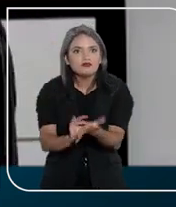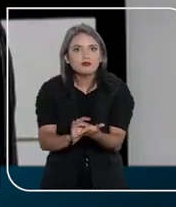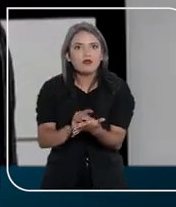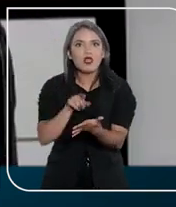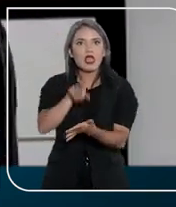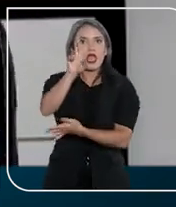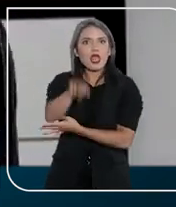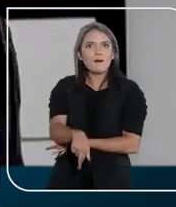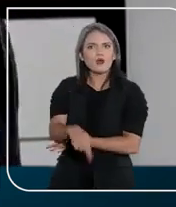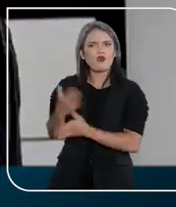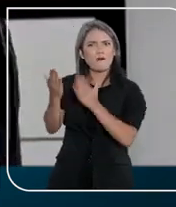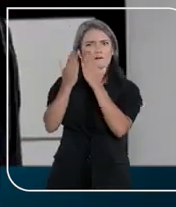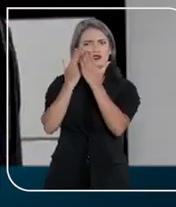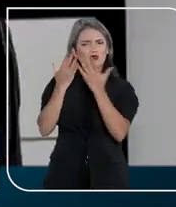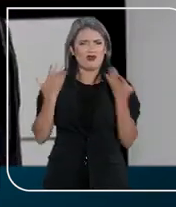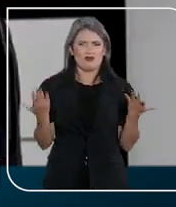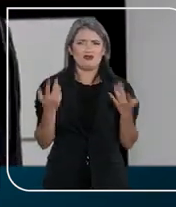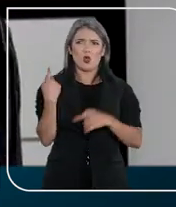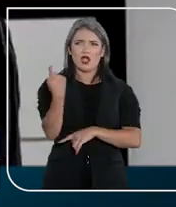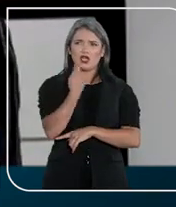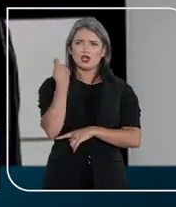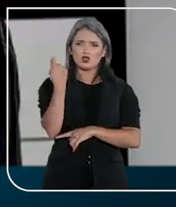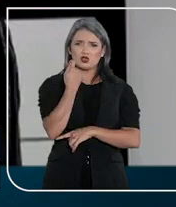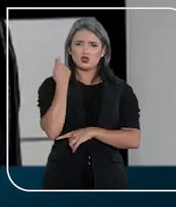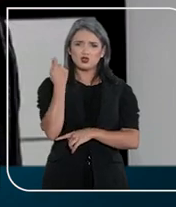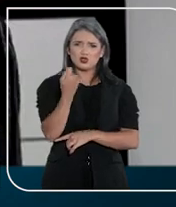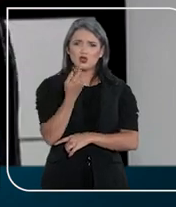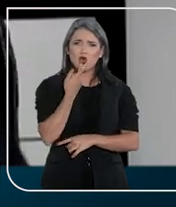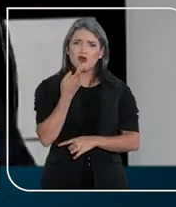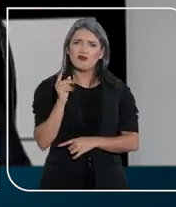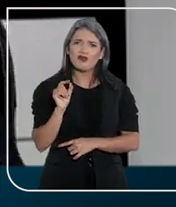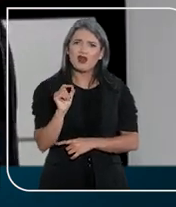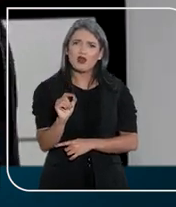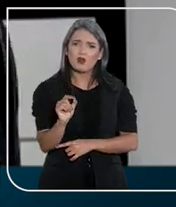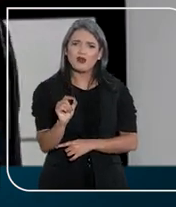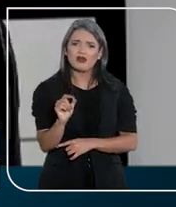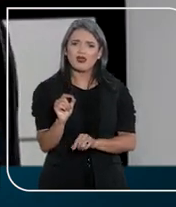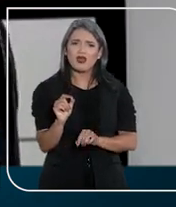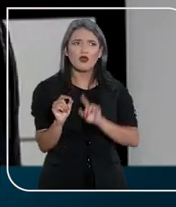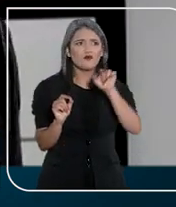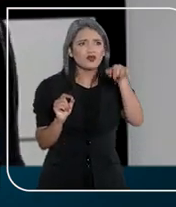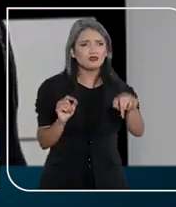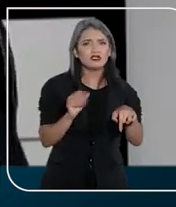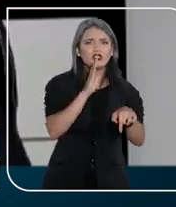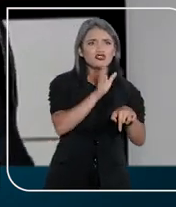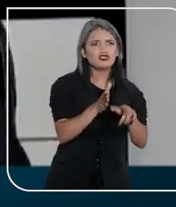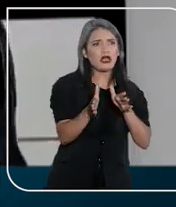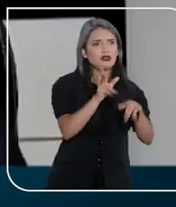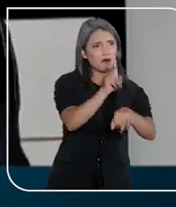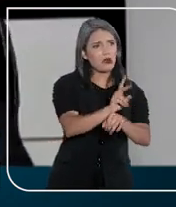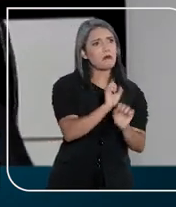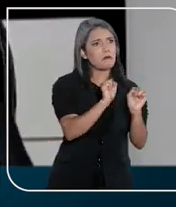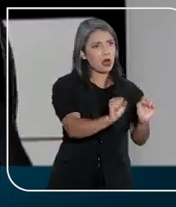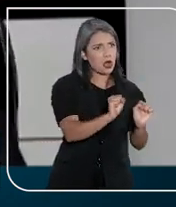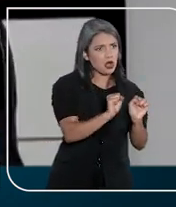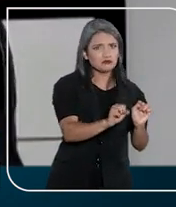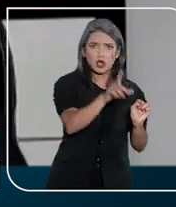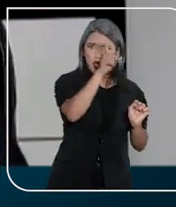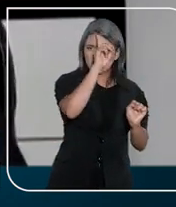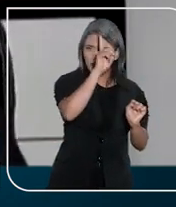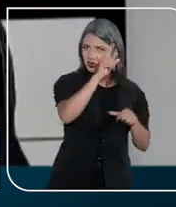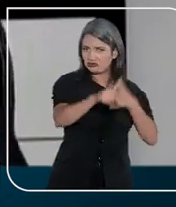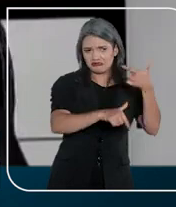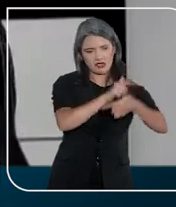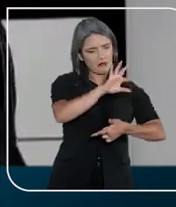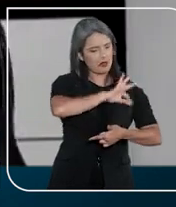Grande do Sul disse, olha, tu não pode fazer o que tu tem que voltar para fazer quando sai daqui. Então, diariamente ele trabalha como policial militar